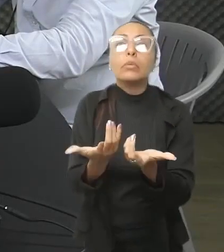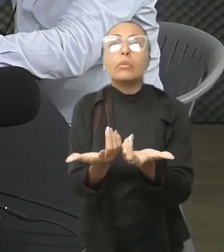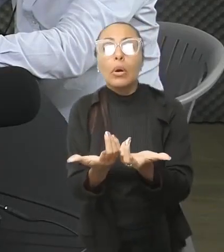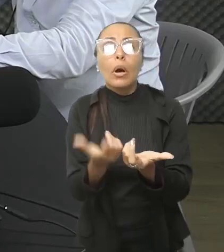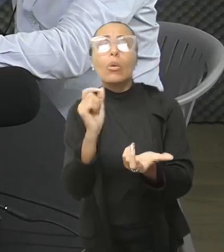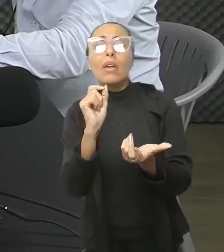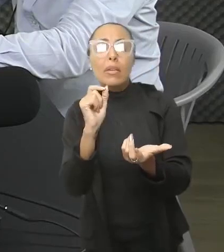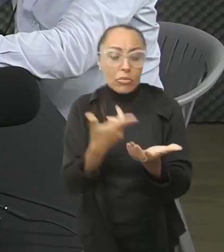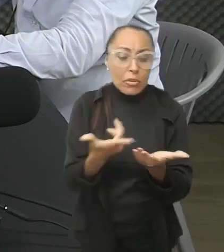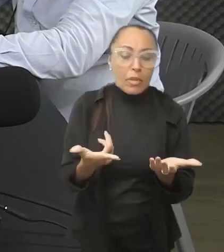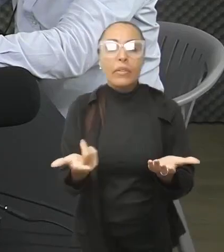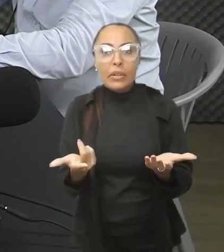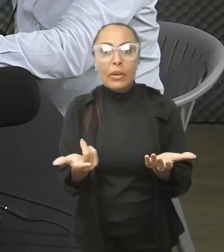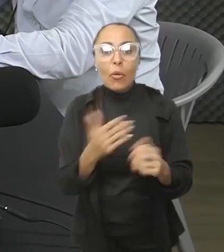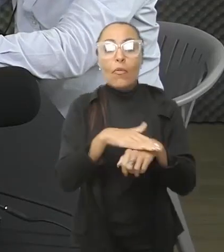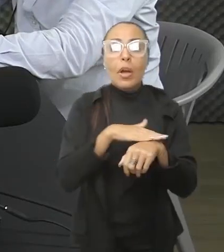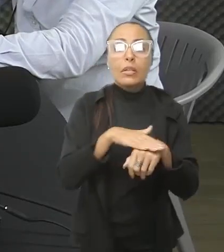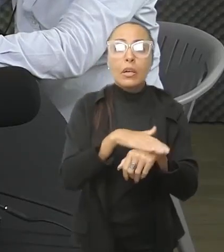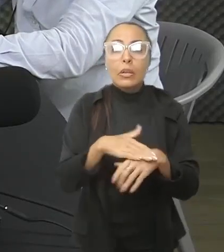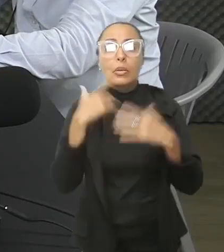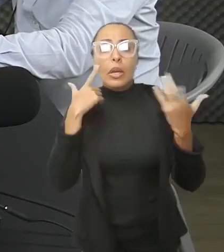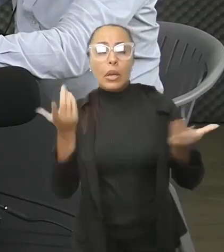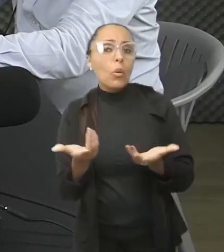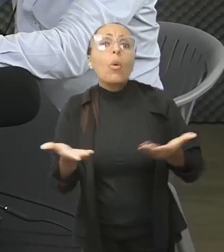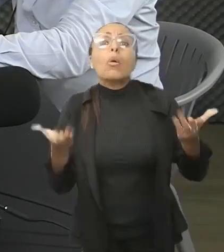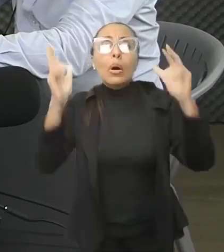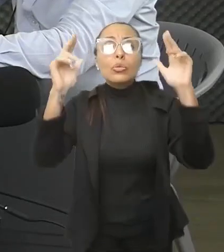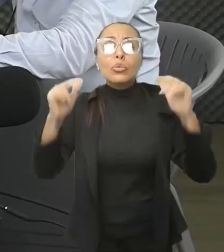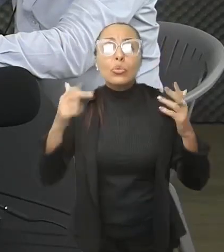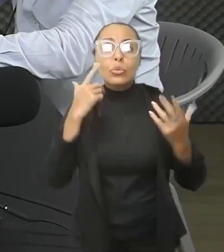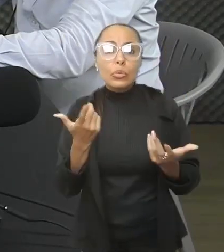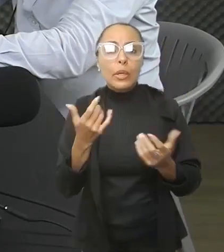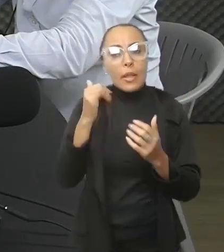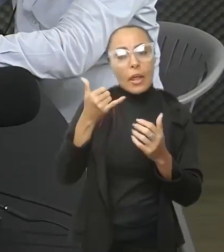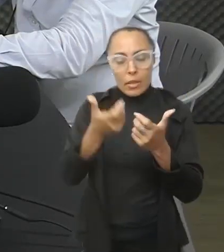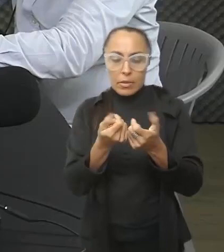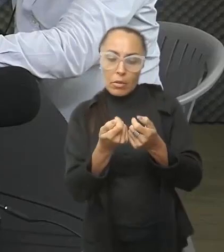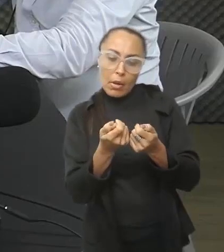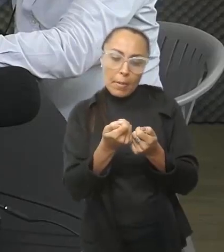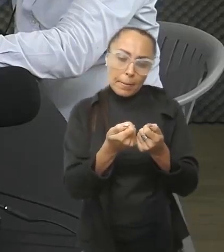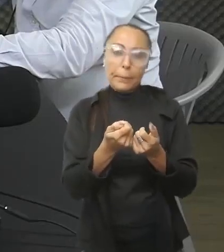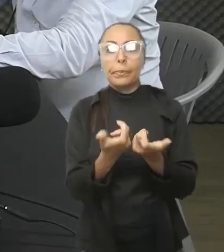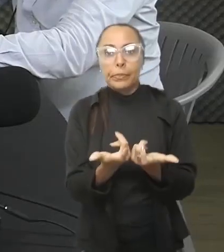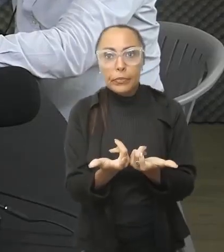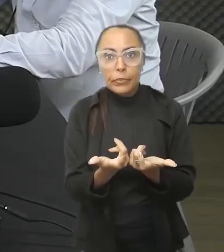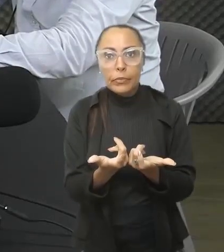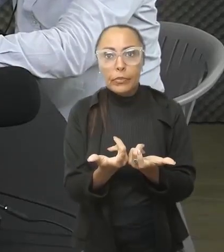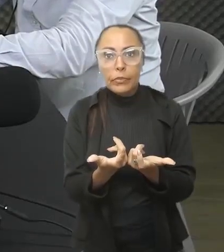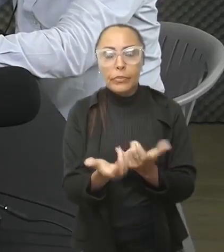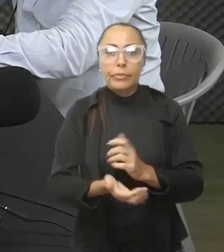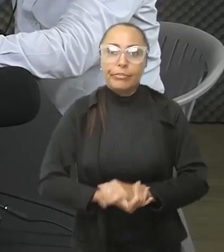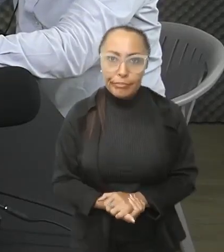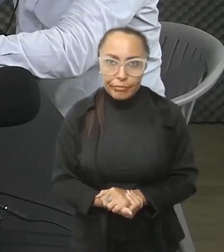Com quem ele tem conversado? Que conteúdo tem sido veiculado? para aquela criança, para aquele adolescente. Embora